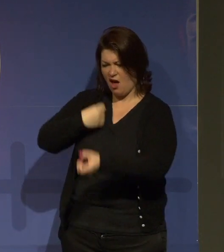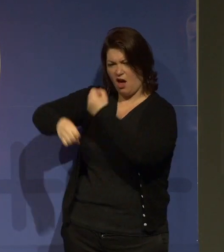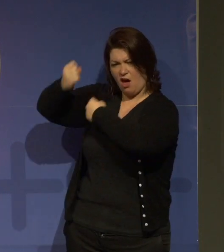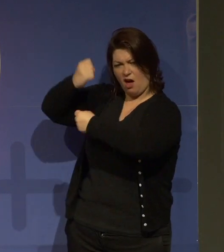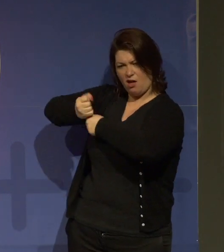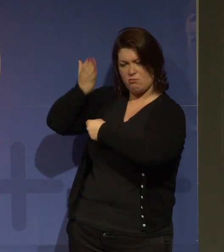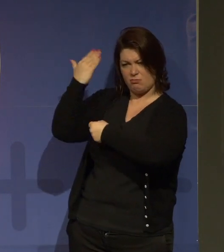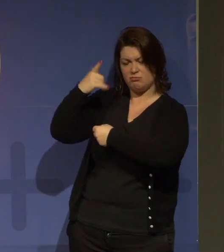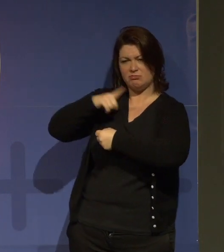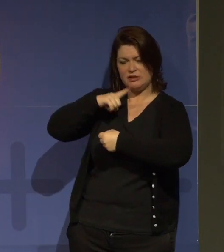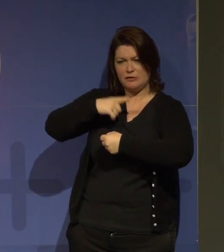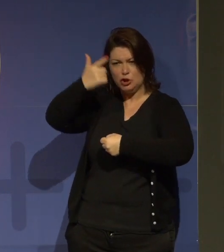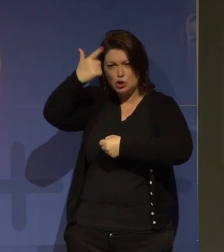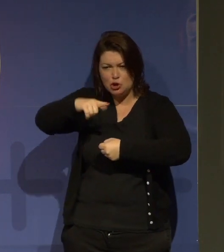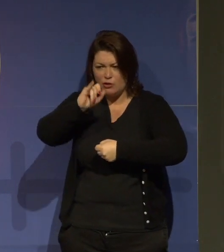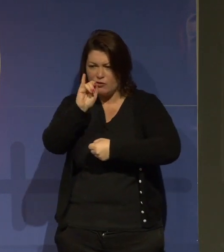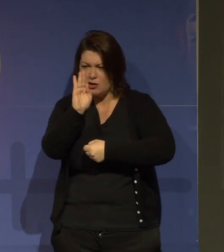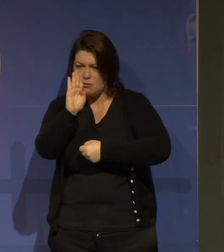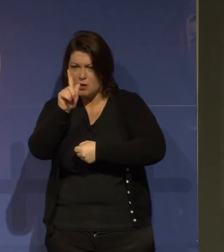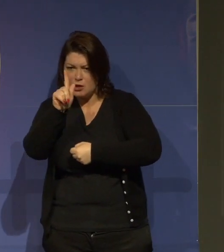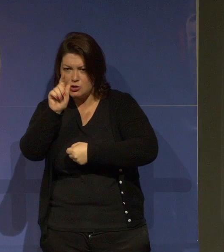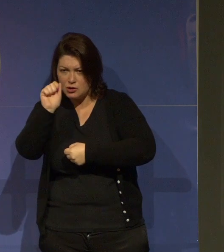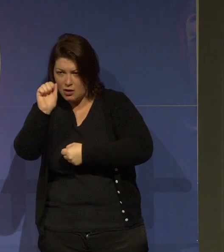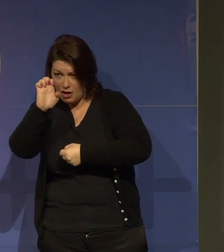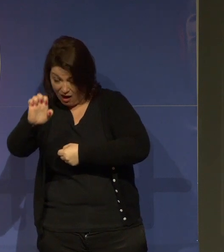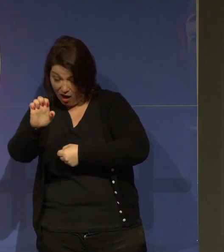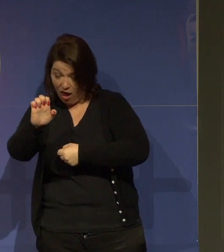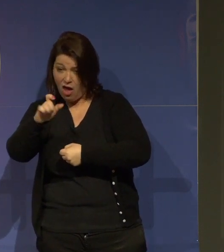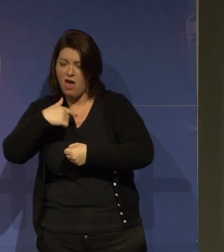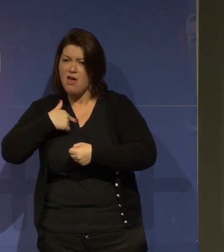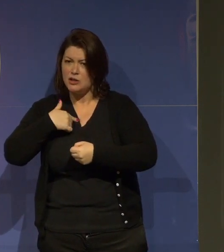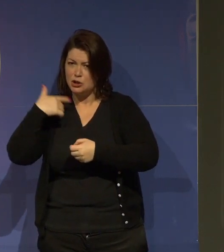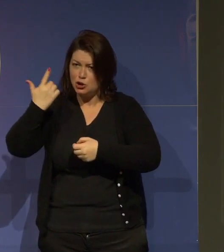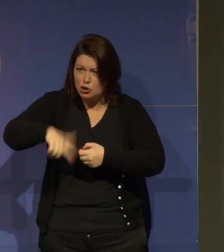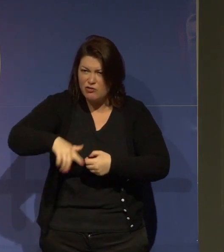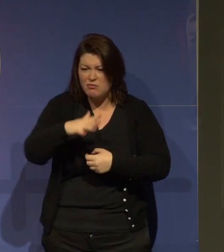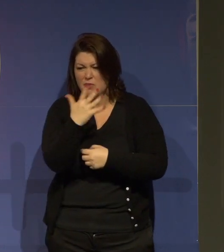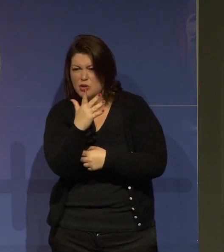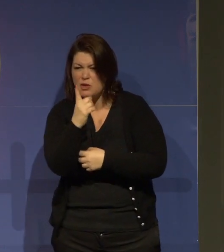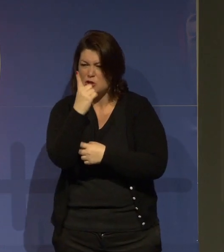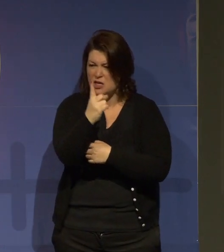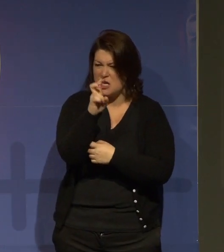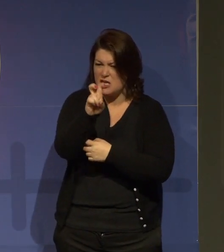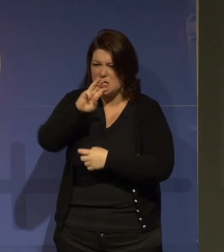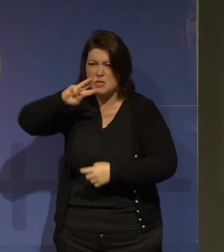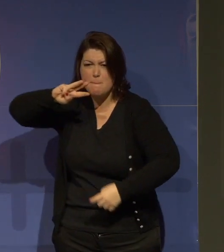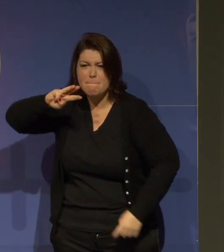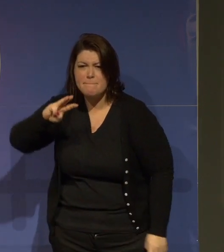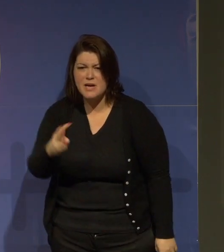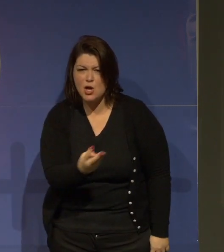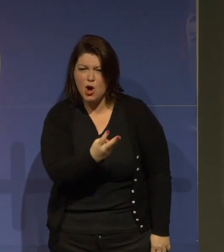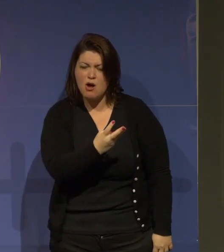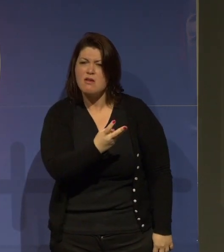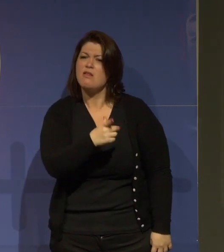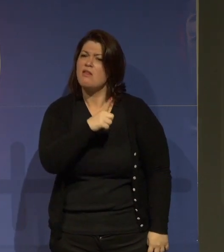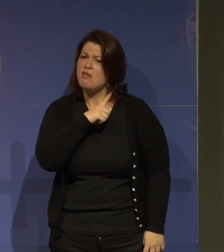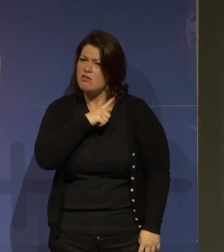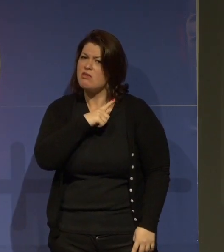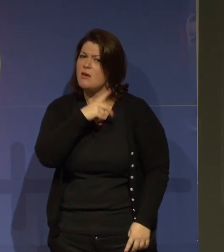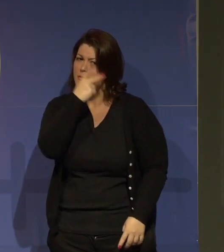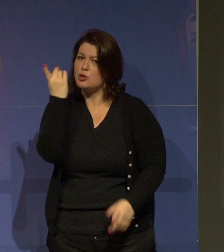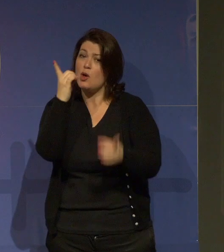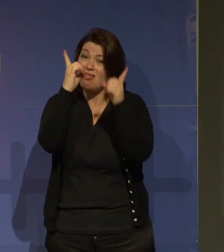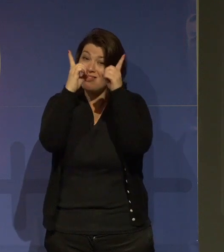passado, que trabalha com o número de que a gente tem 15 milhões de brasileiros com algum tipo de